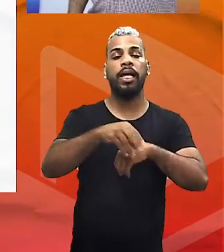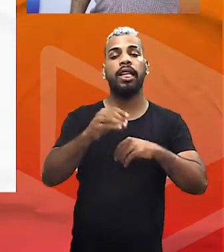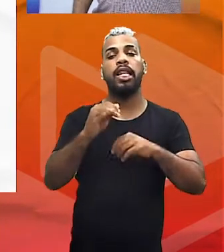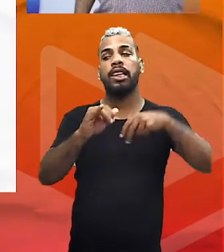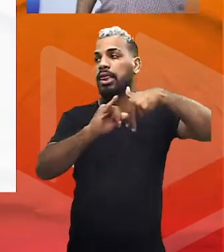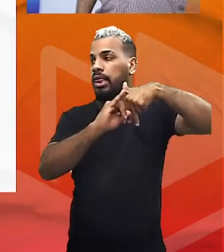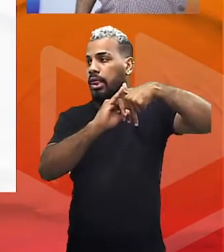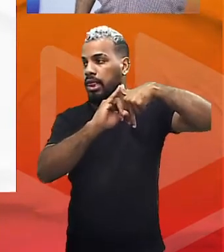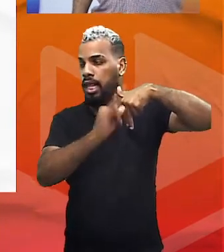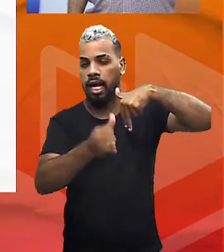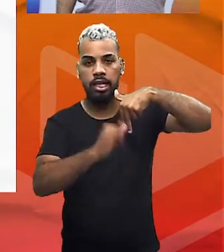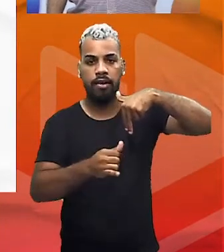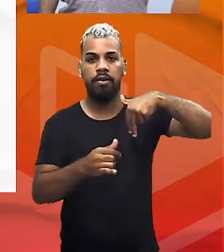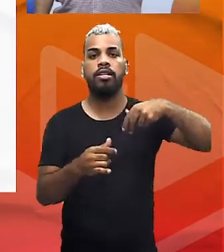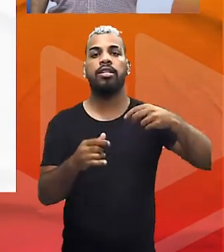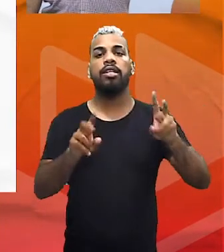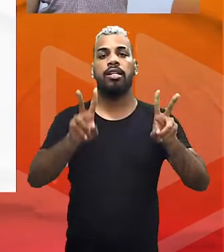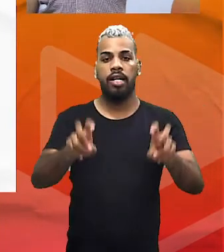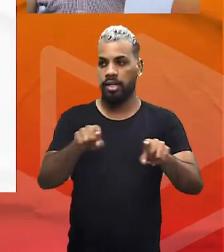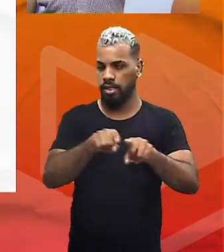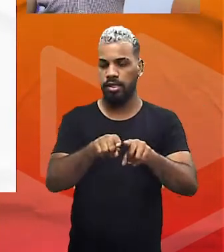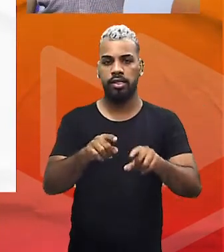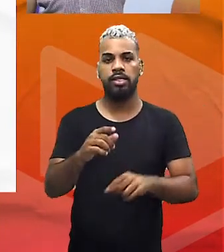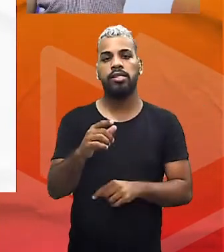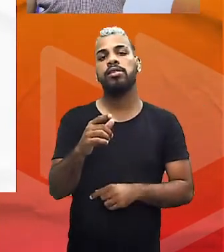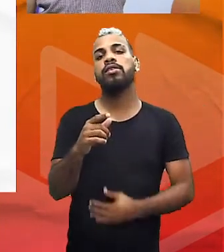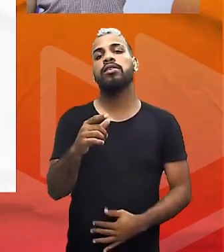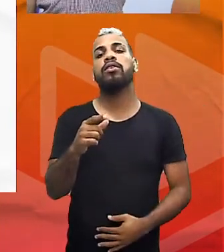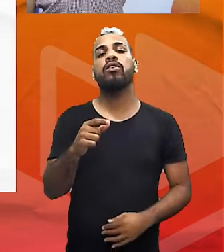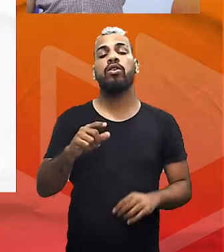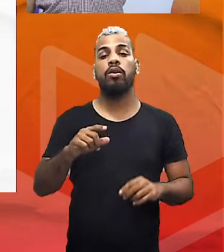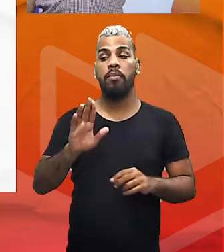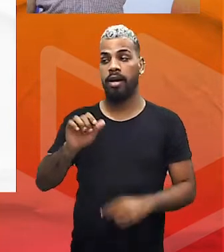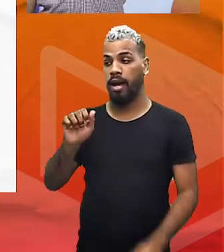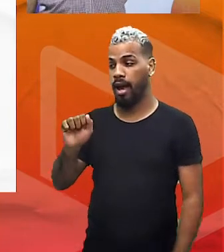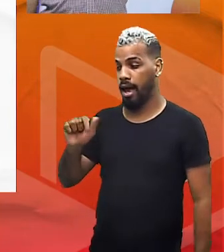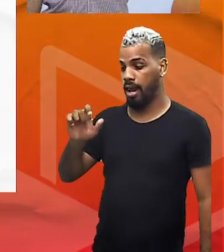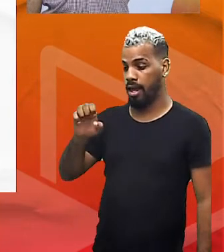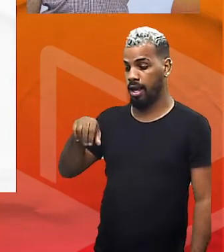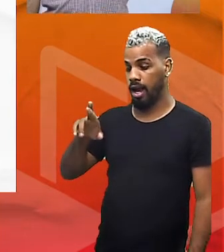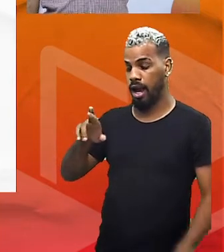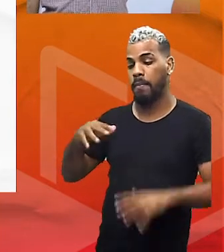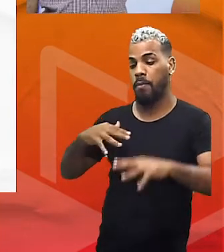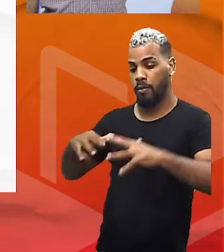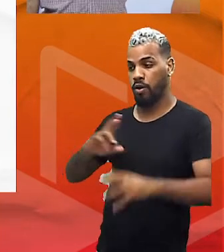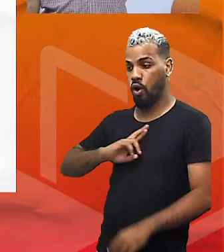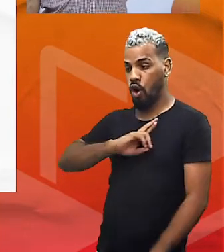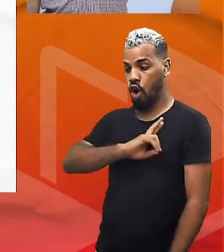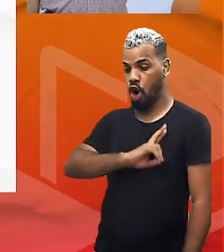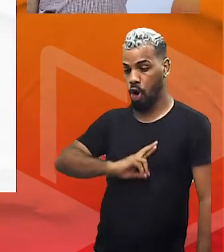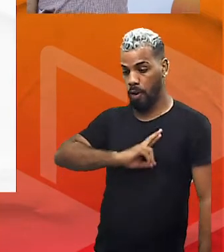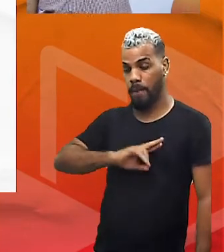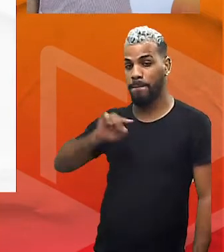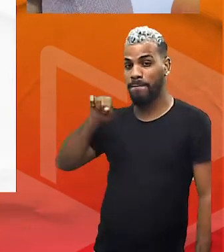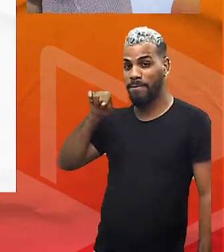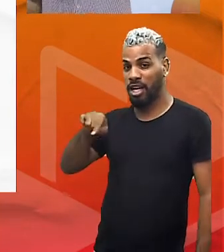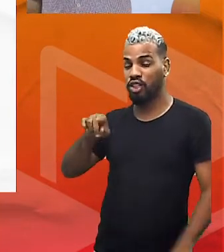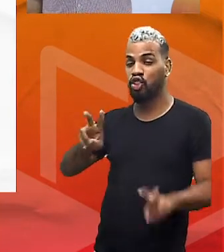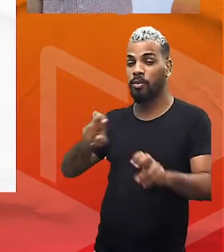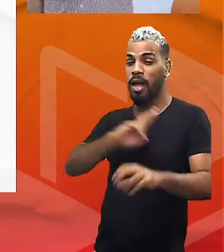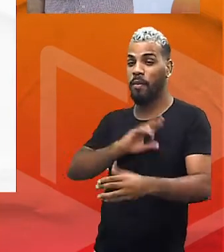narrativas realistas. Embora Alencar seja do movimento romântico, mas, mais uma vez, ele pertence ao final